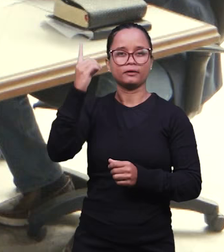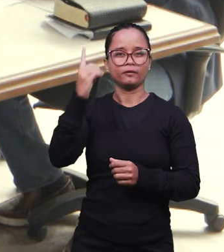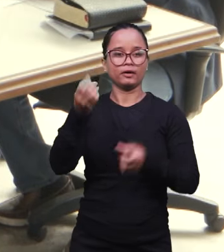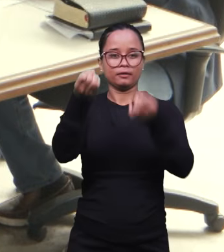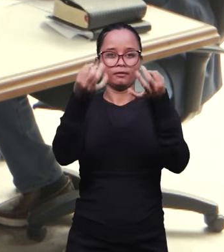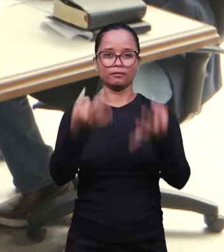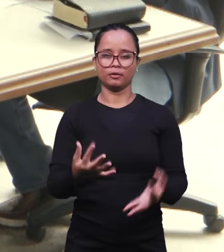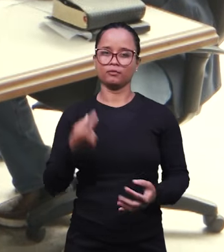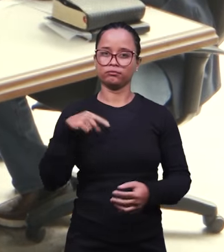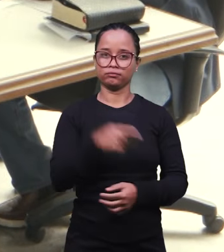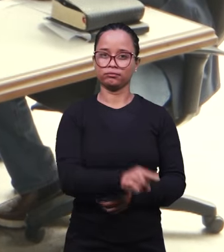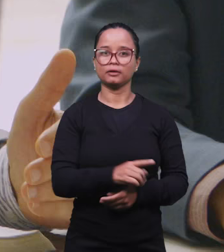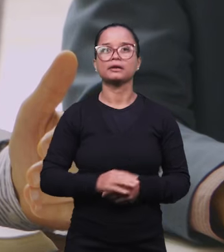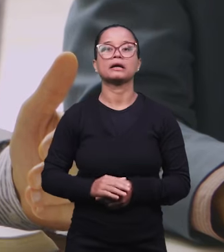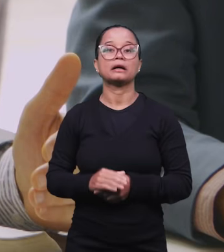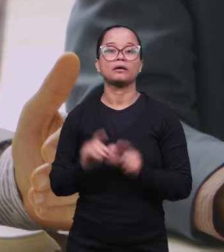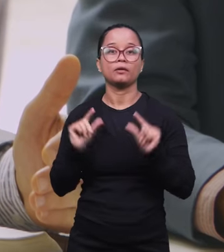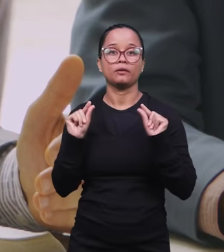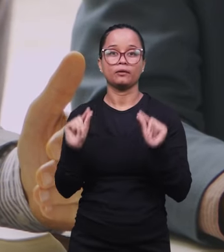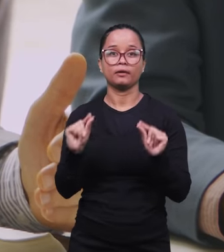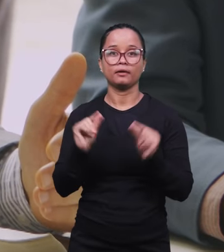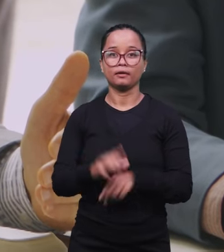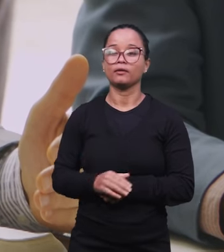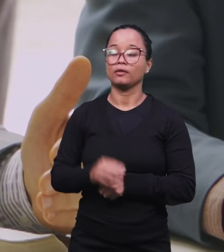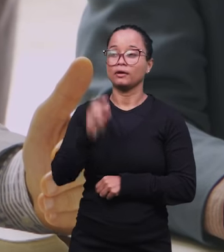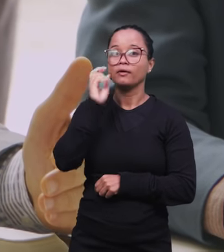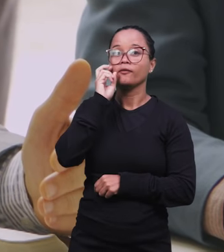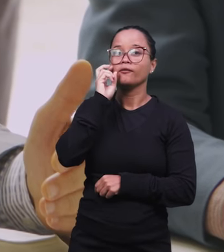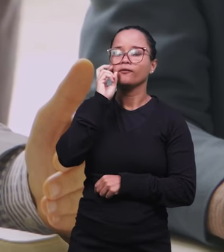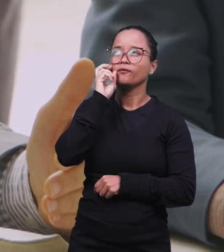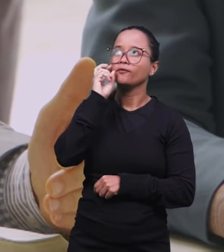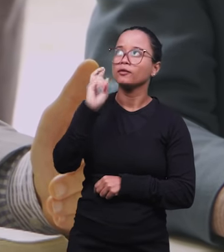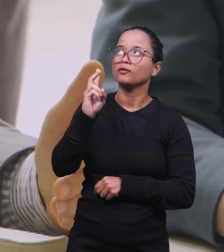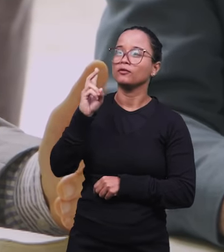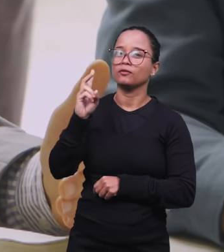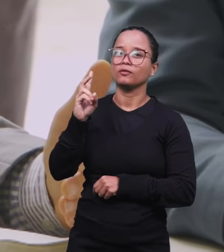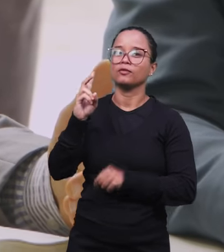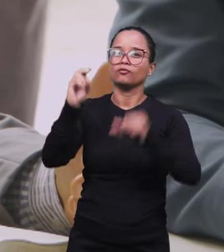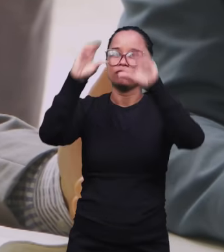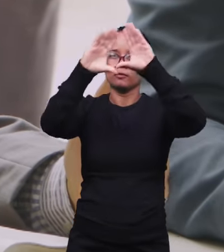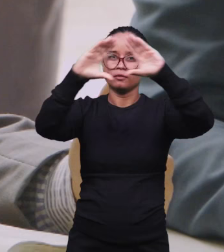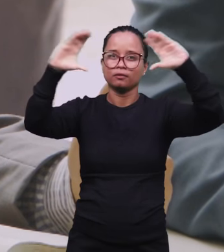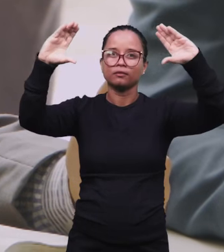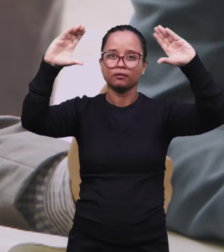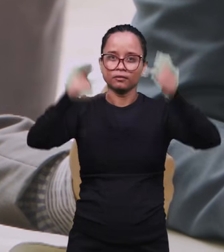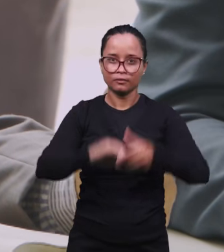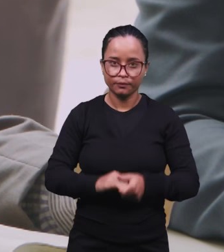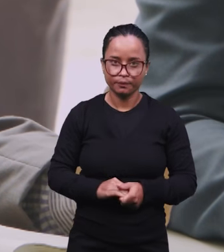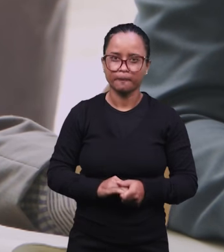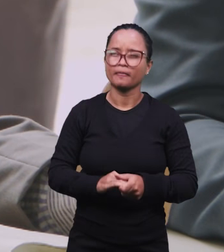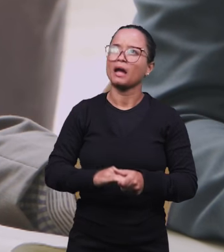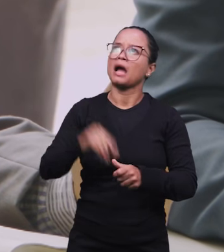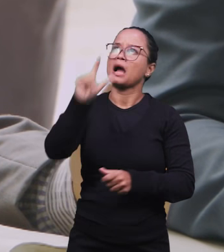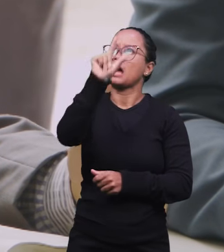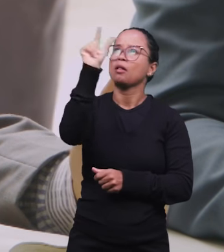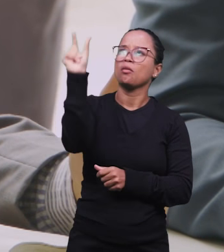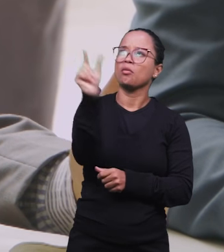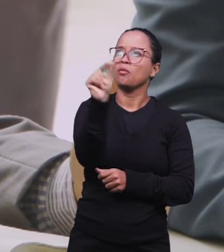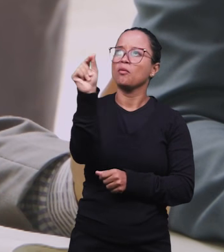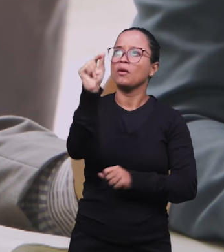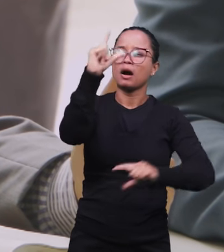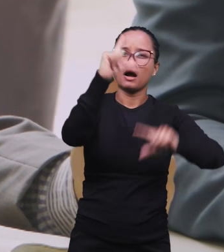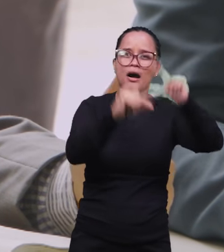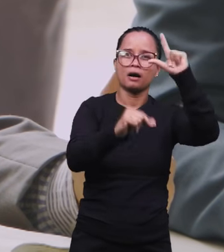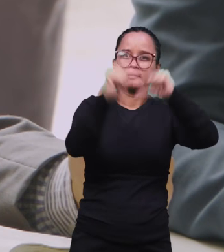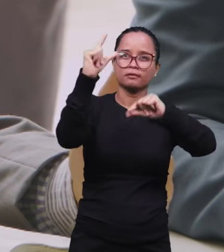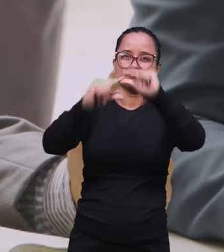profunda, quando fala, quando vejo os teus céus, obra dos teus dedos, a lua e as estrelas que